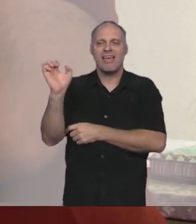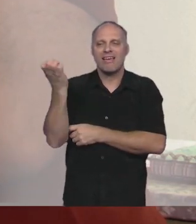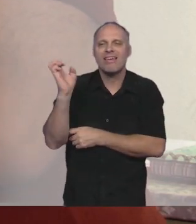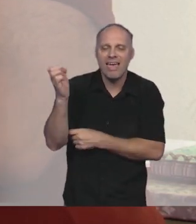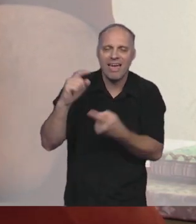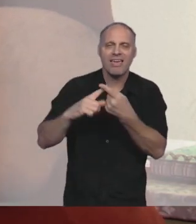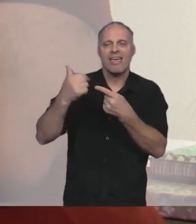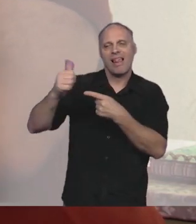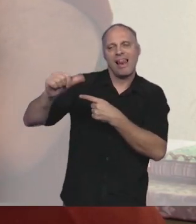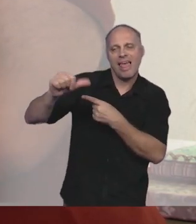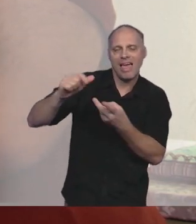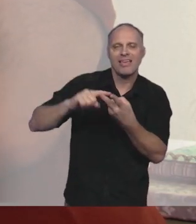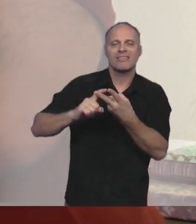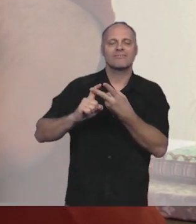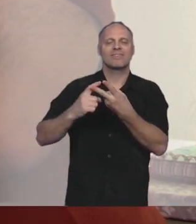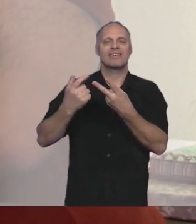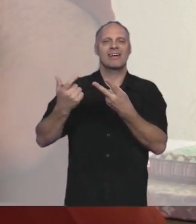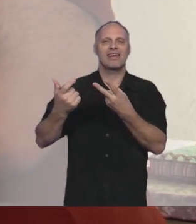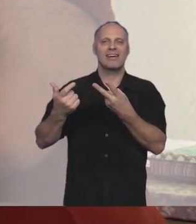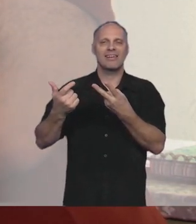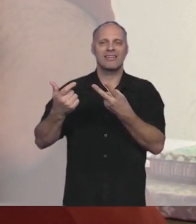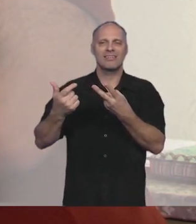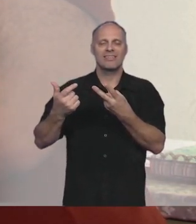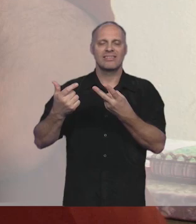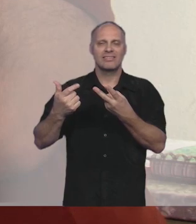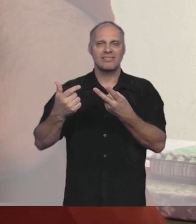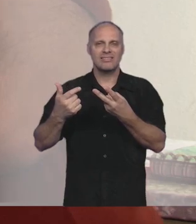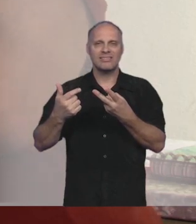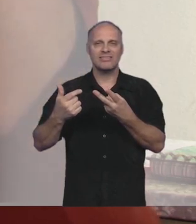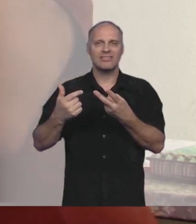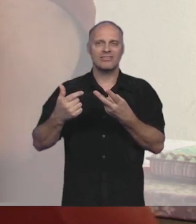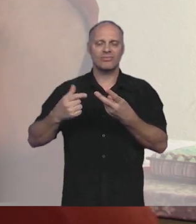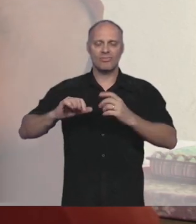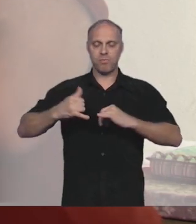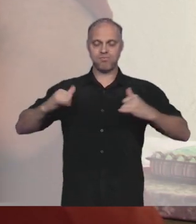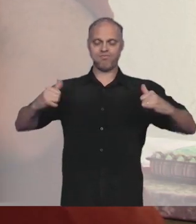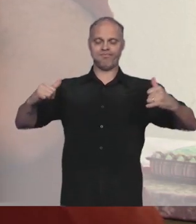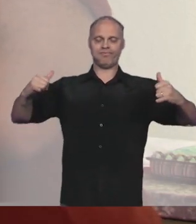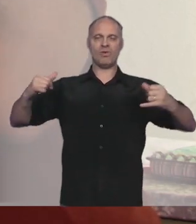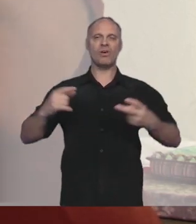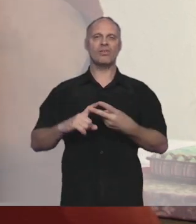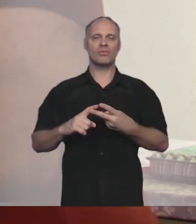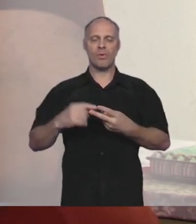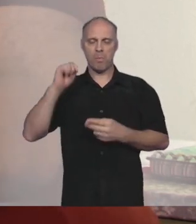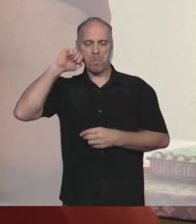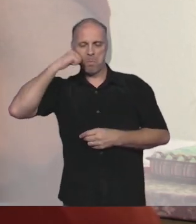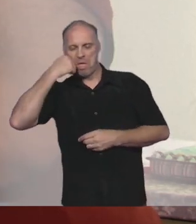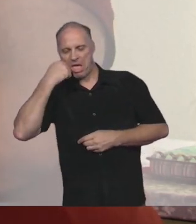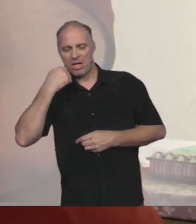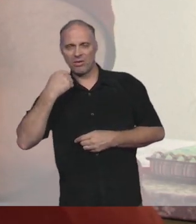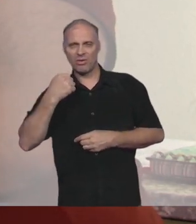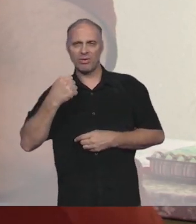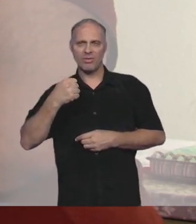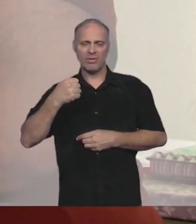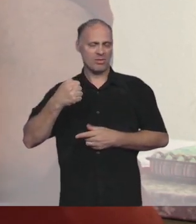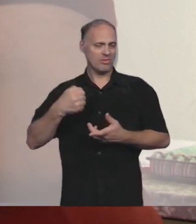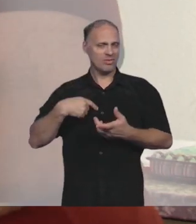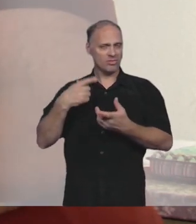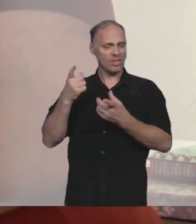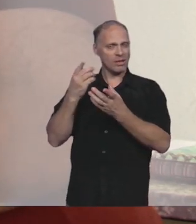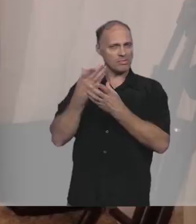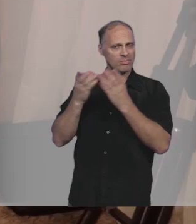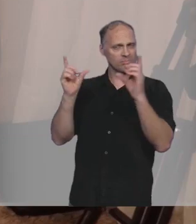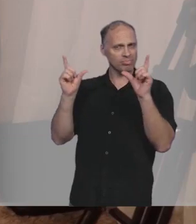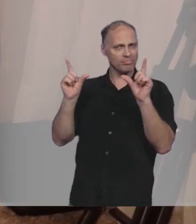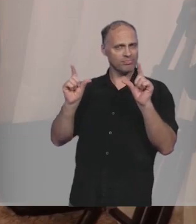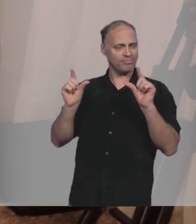dos gordos, sabe, de negro, e isso tá caindo porque não está sendo mais aceito. As pessoas já não estão mais aceitando, mas aí